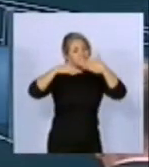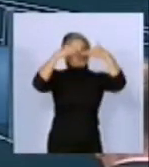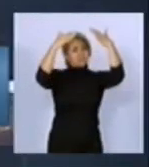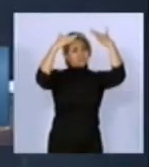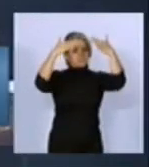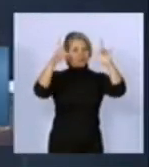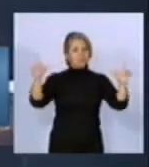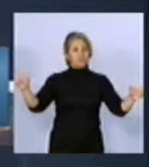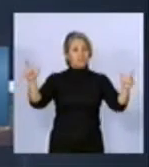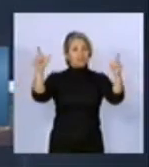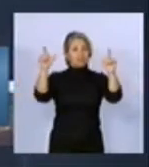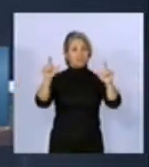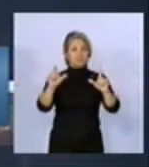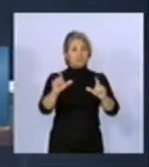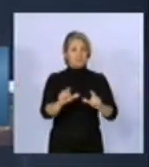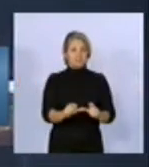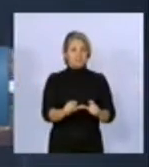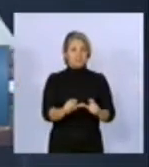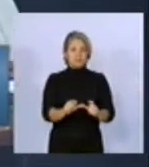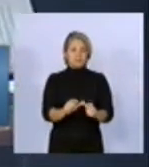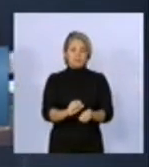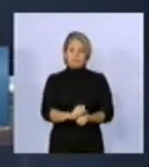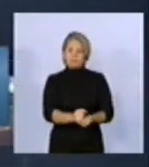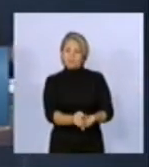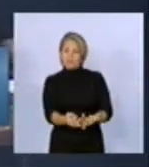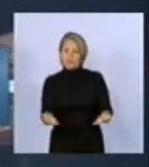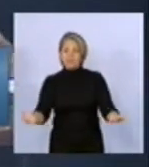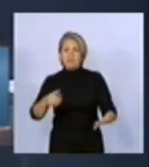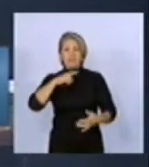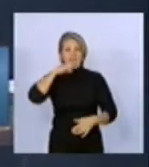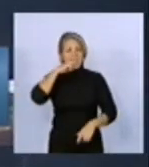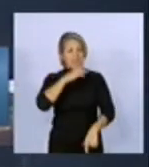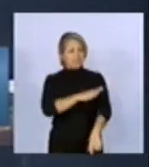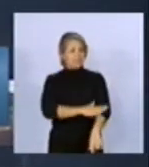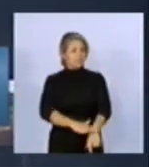na redução da despalha da cana de açúcar